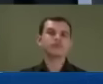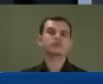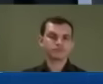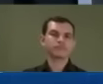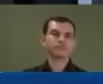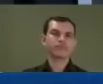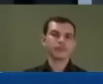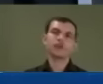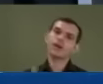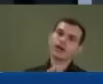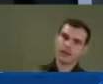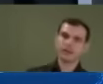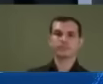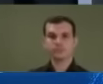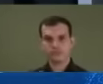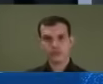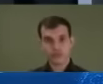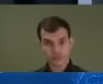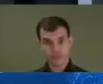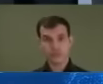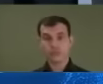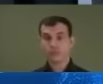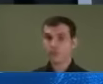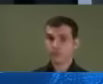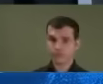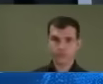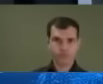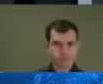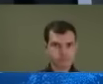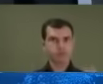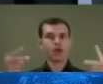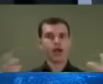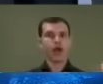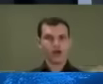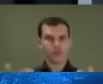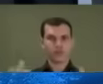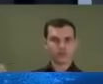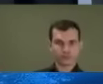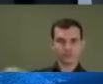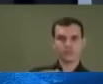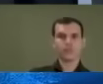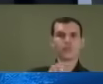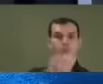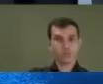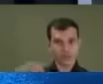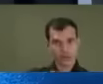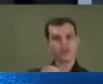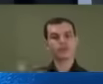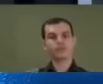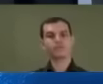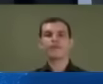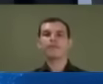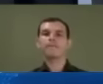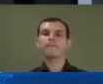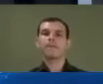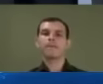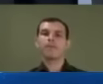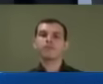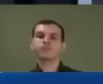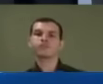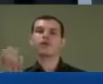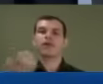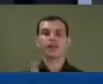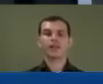obviamente, com a ampliação do número de servidores que passa para o quadro da União agora, esses números são realinhados para mais